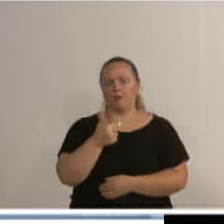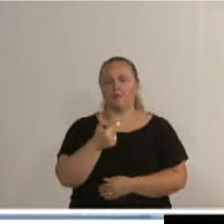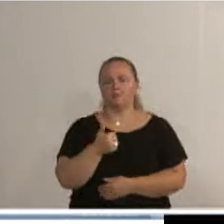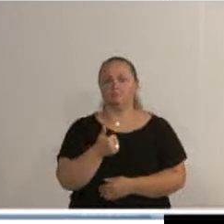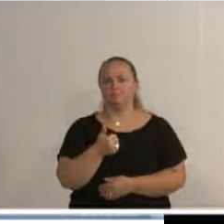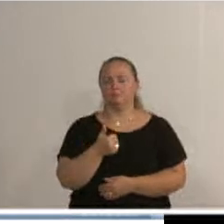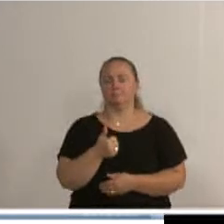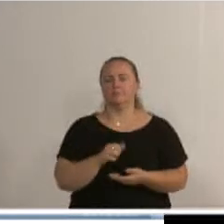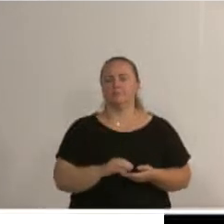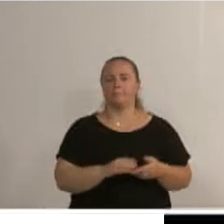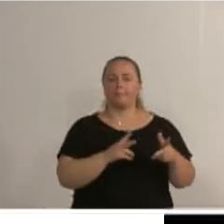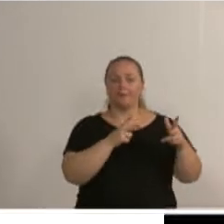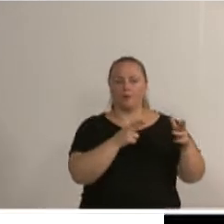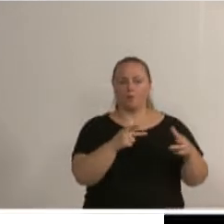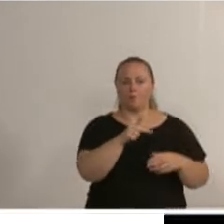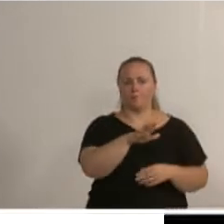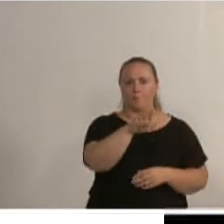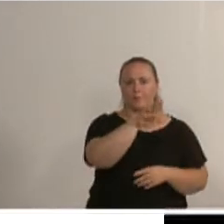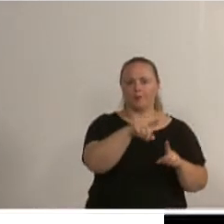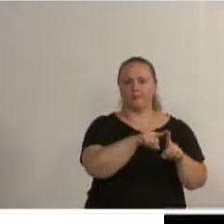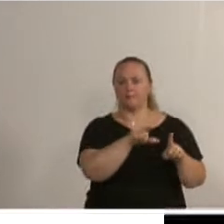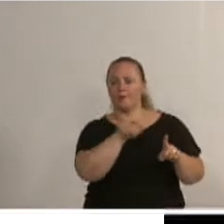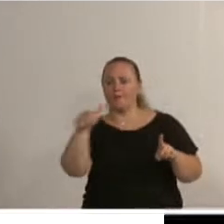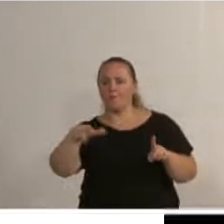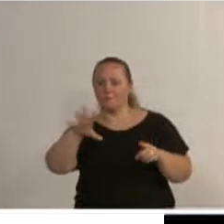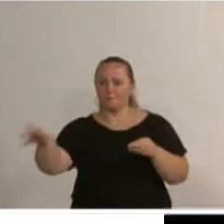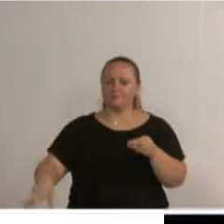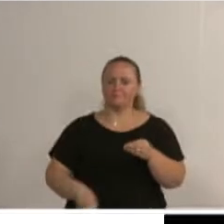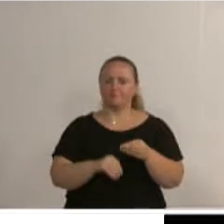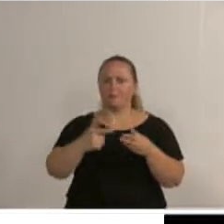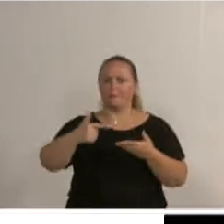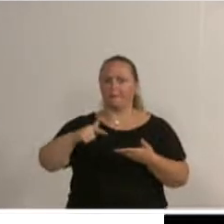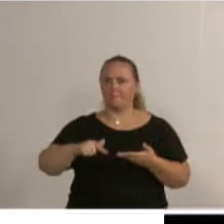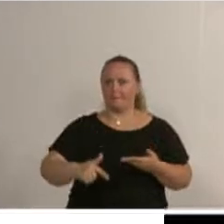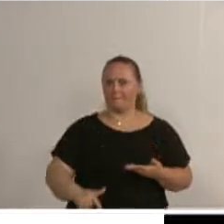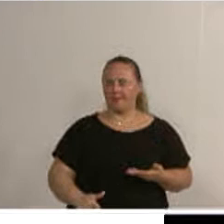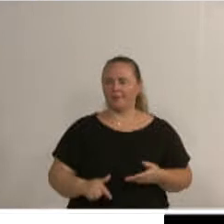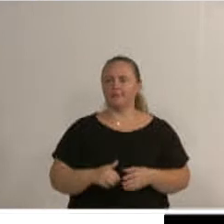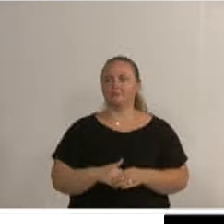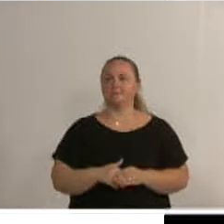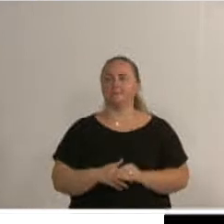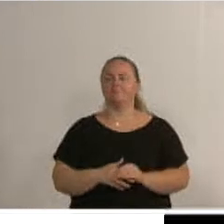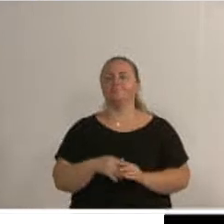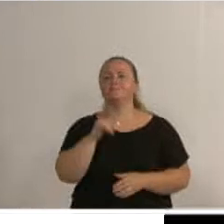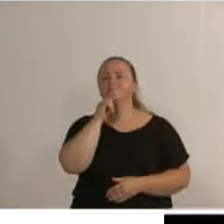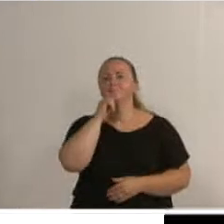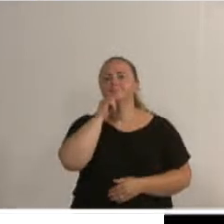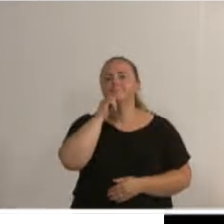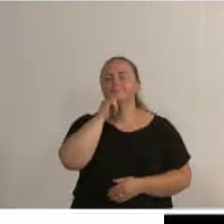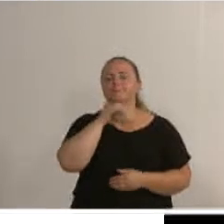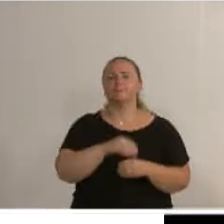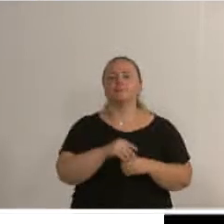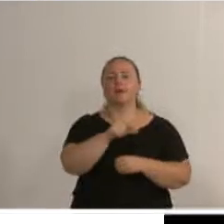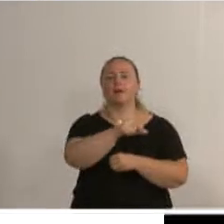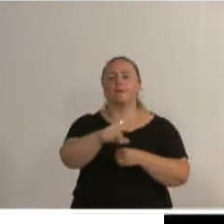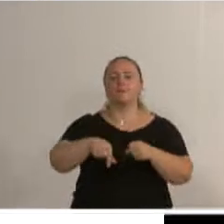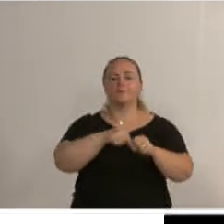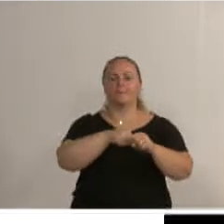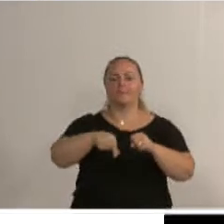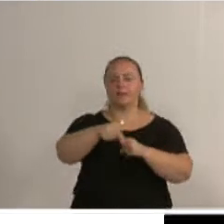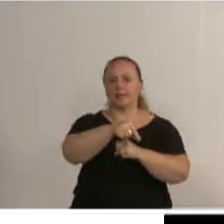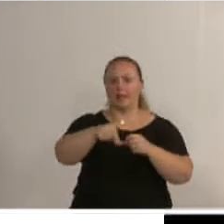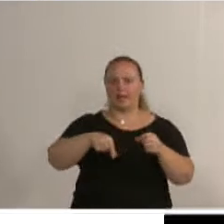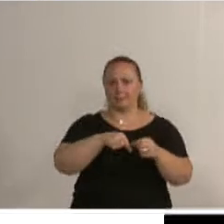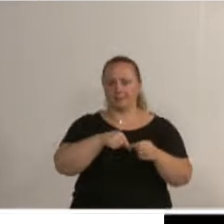para o usuário do Progresso. Na adequação do traçado, por exemplo, da linha Fidelis, a linha 101. Hoje, a